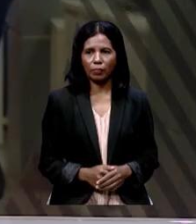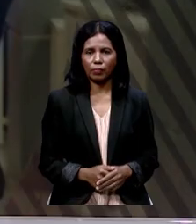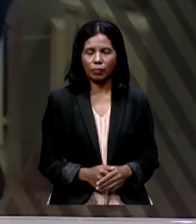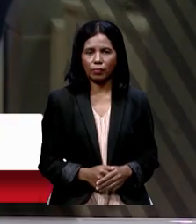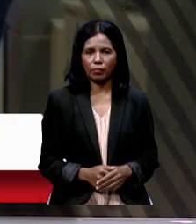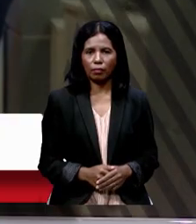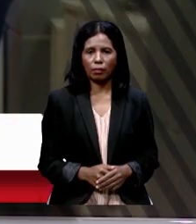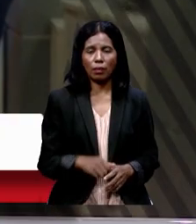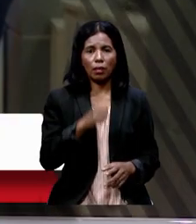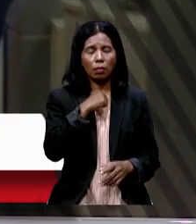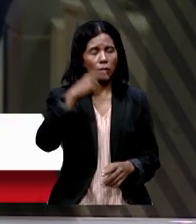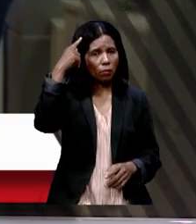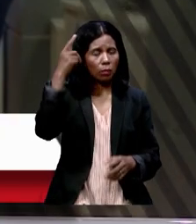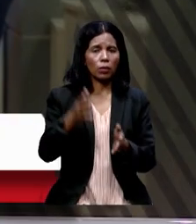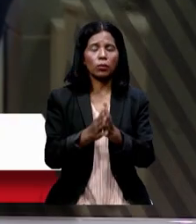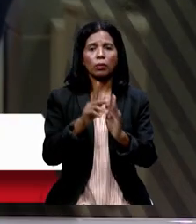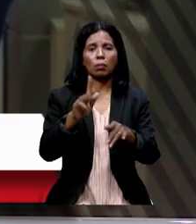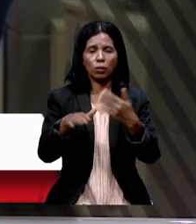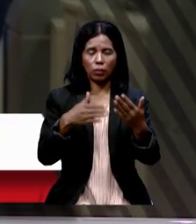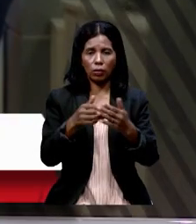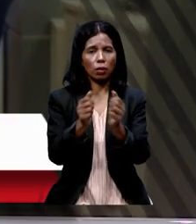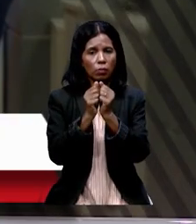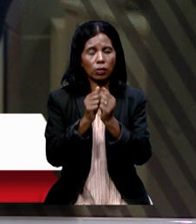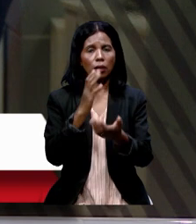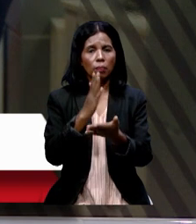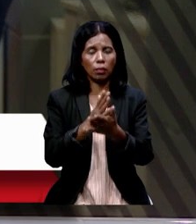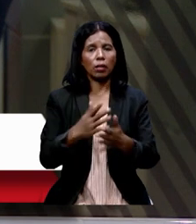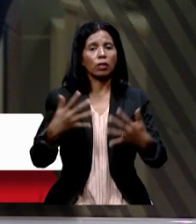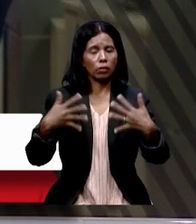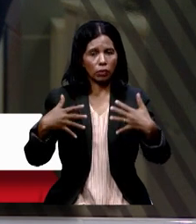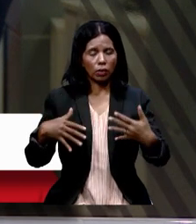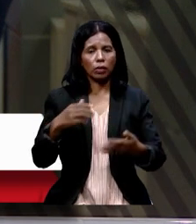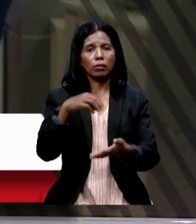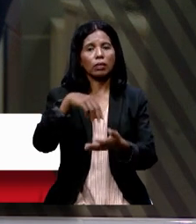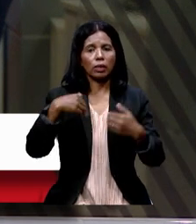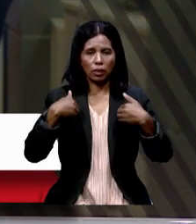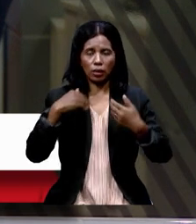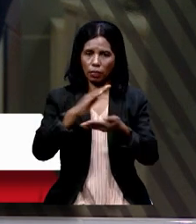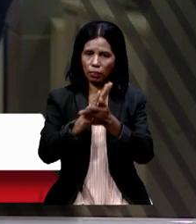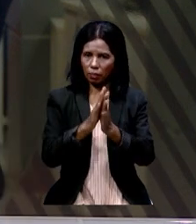Papa Francisco husuba comunidade muçulmana atua muito ka para funu hodi cria paz.